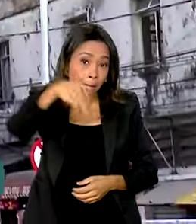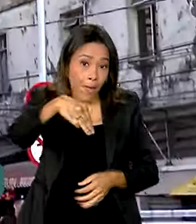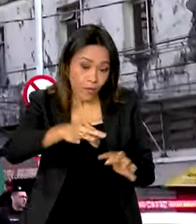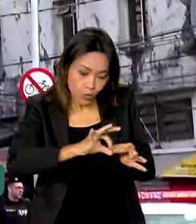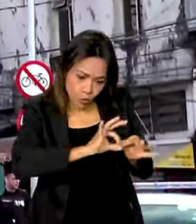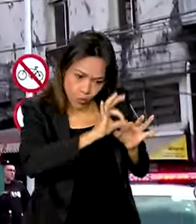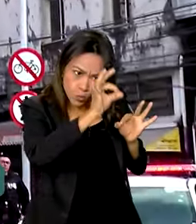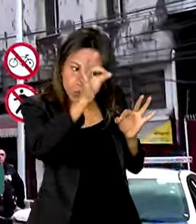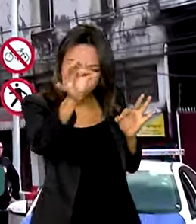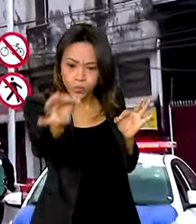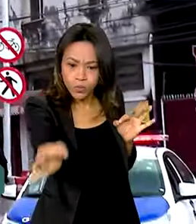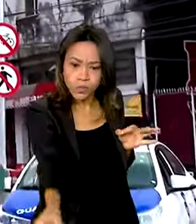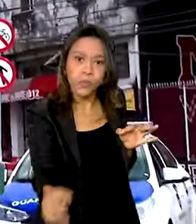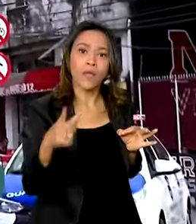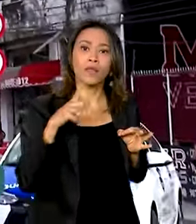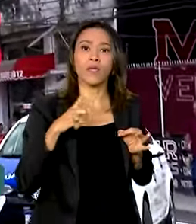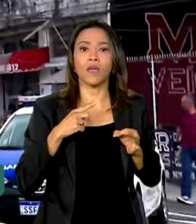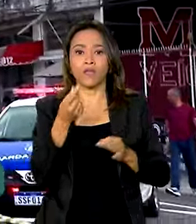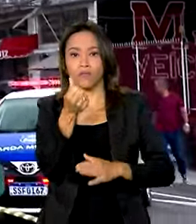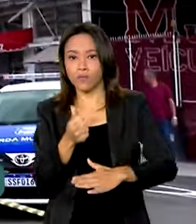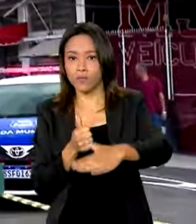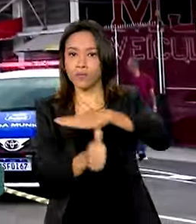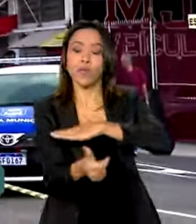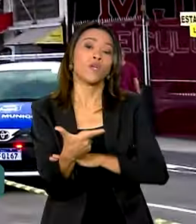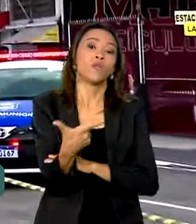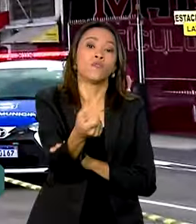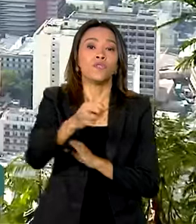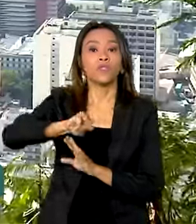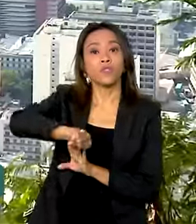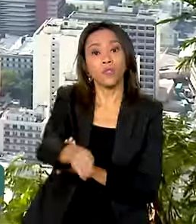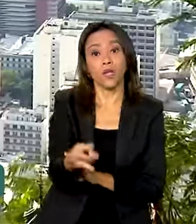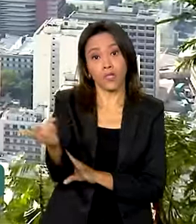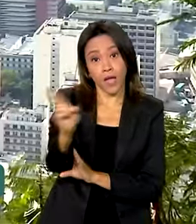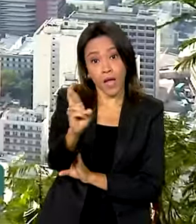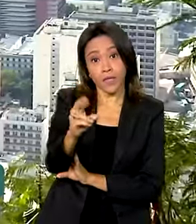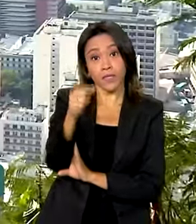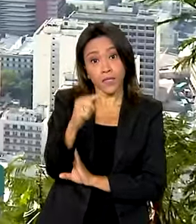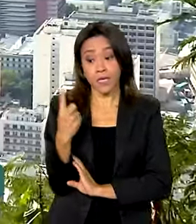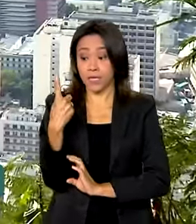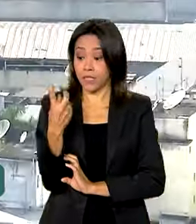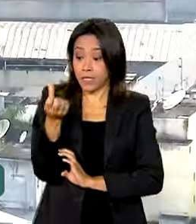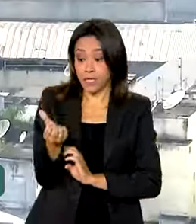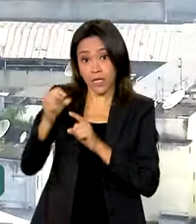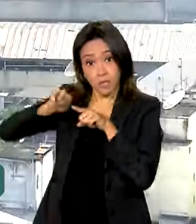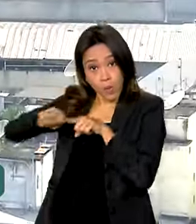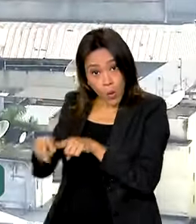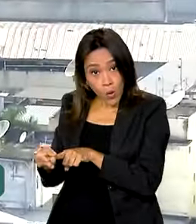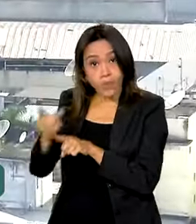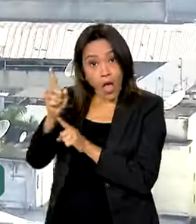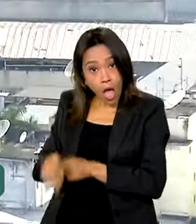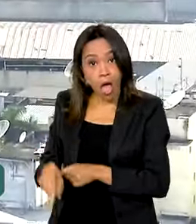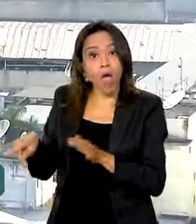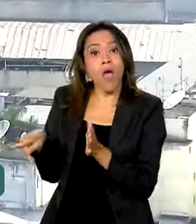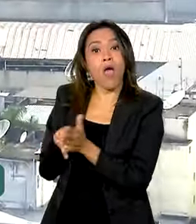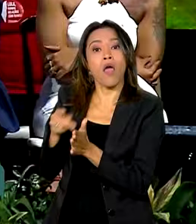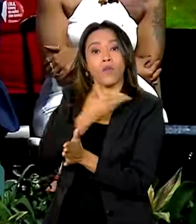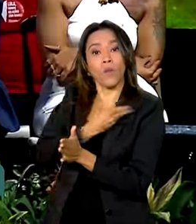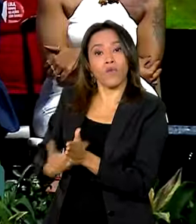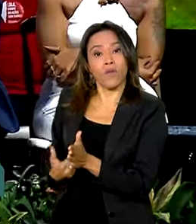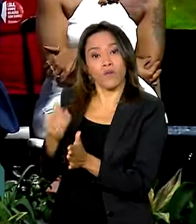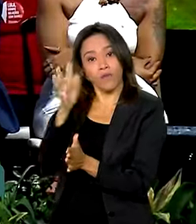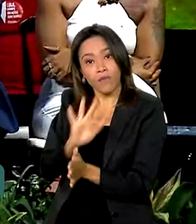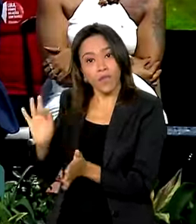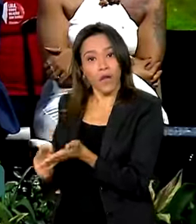o elevado recebeu investimentos de 20 milhões de reais, sendo que 16 milhões vieram do governo federal.